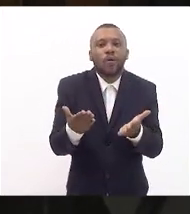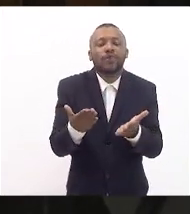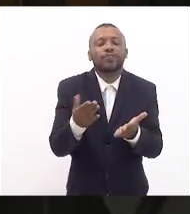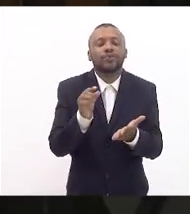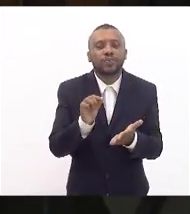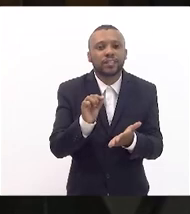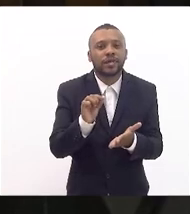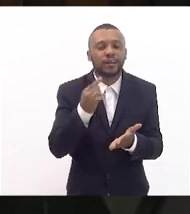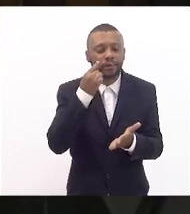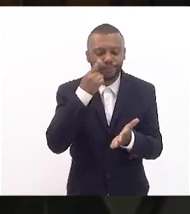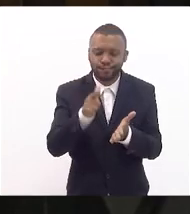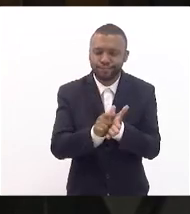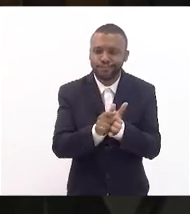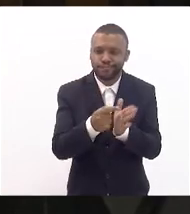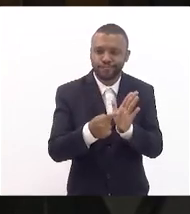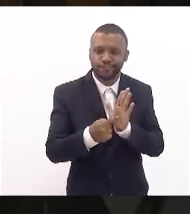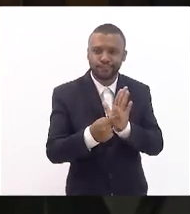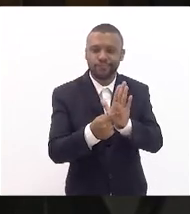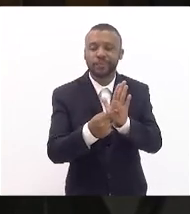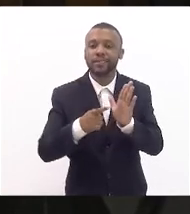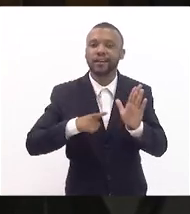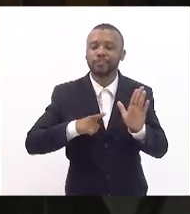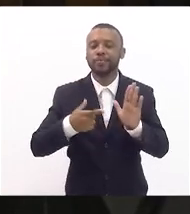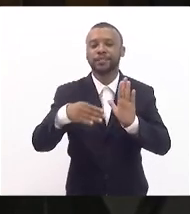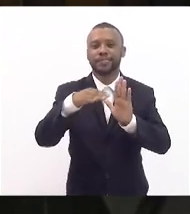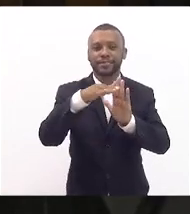eu trouxe aqui, presidente, uma lista.